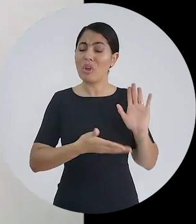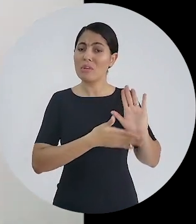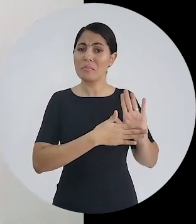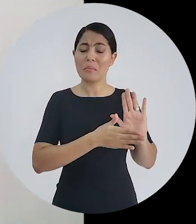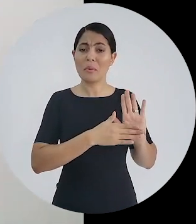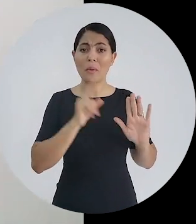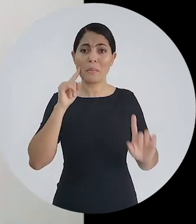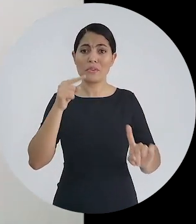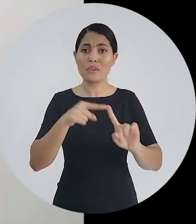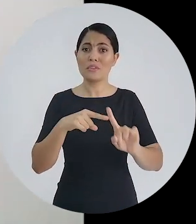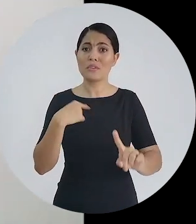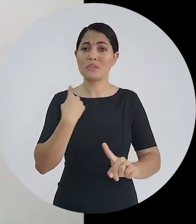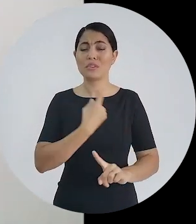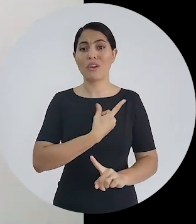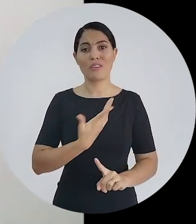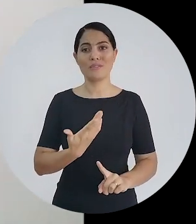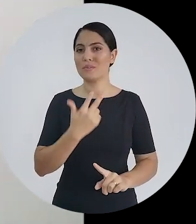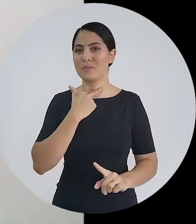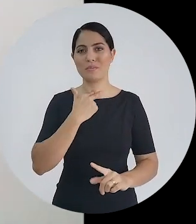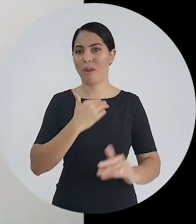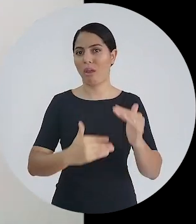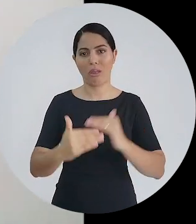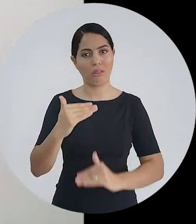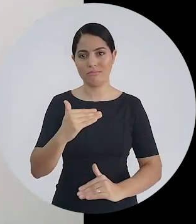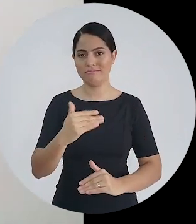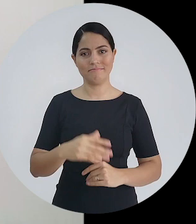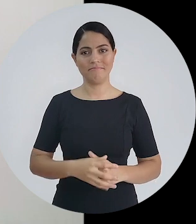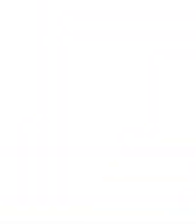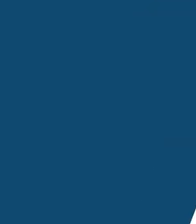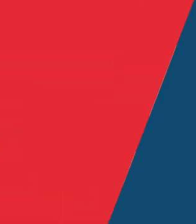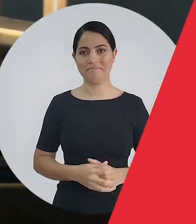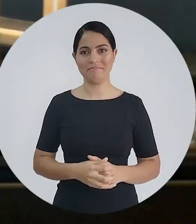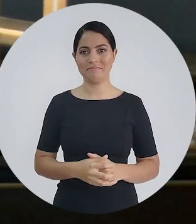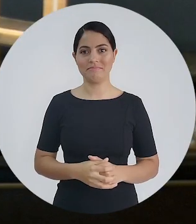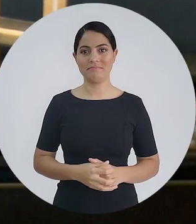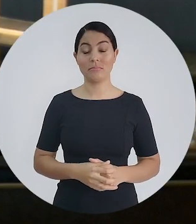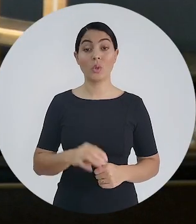nunca que os direitos do consumidor hajam um retrocesso.